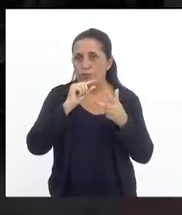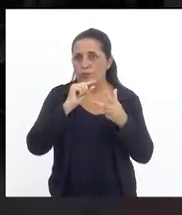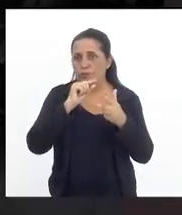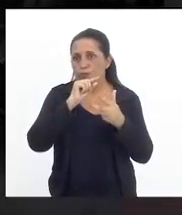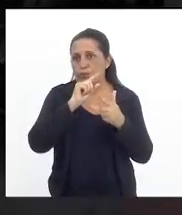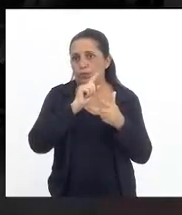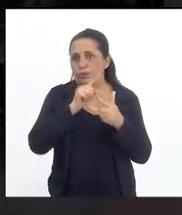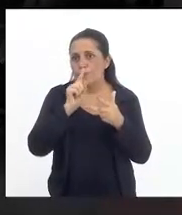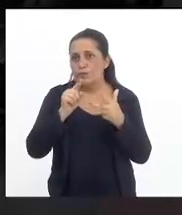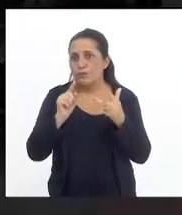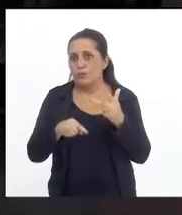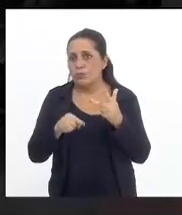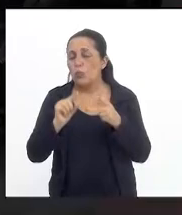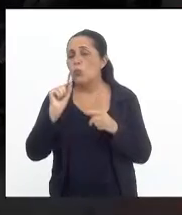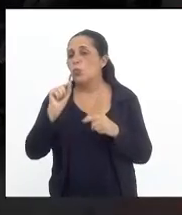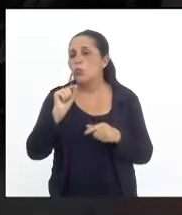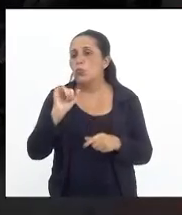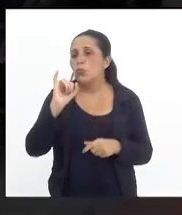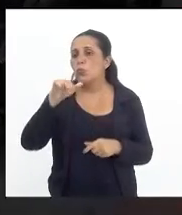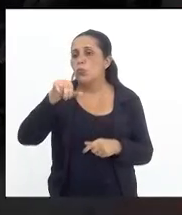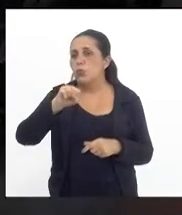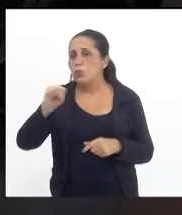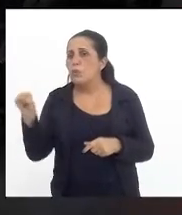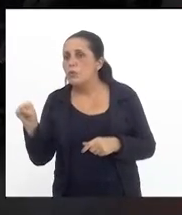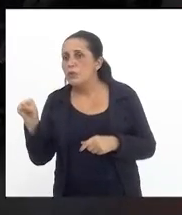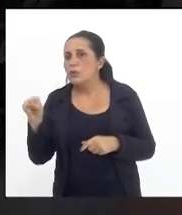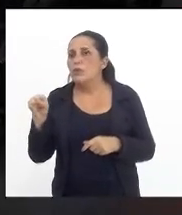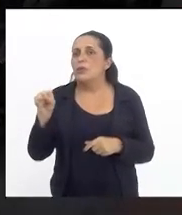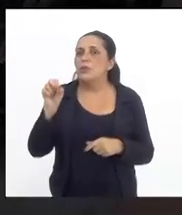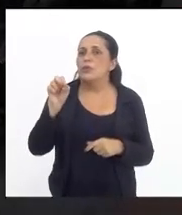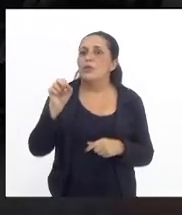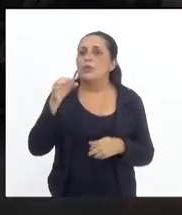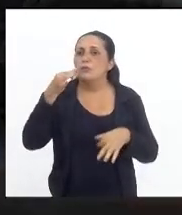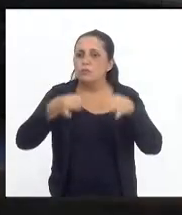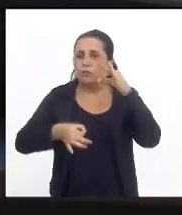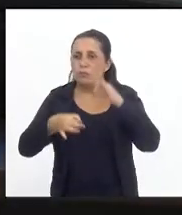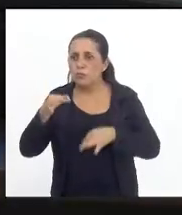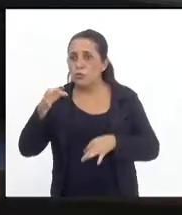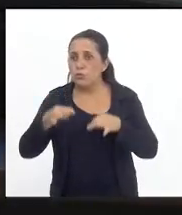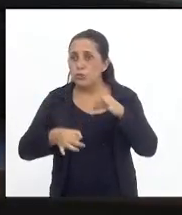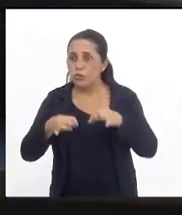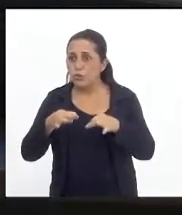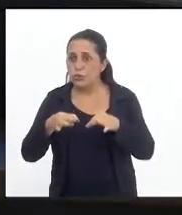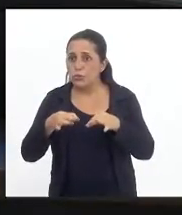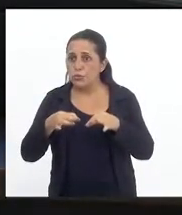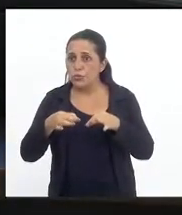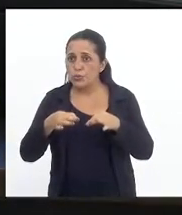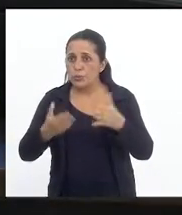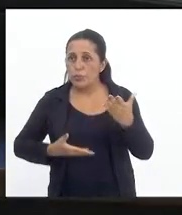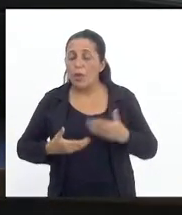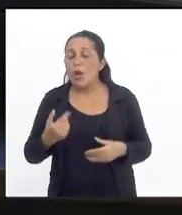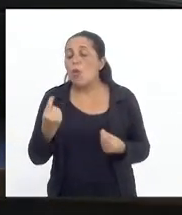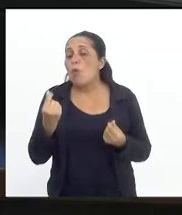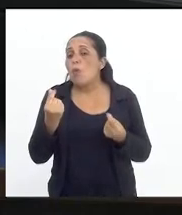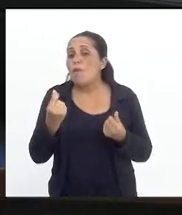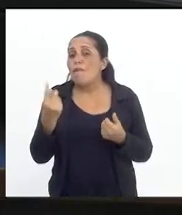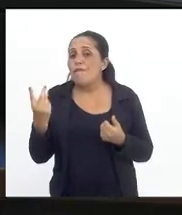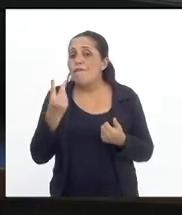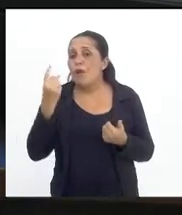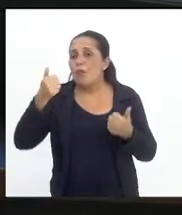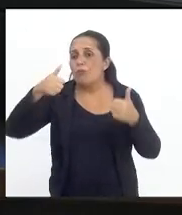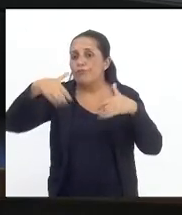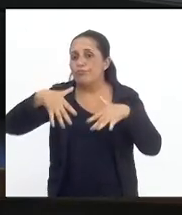a questão da Previdência a questão do regime jurídico de servidores e a questão do teto de gastos